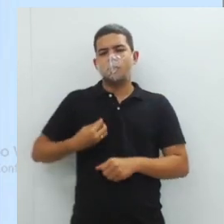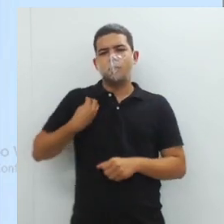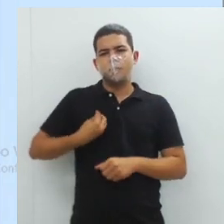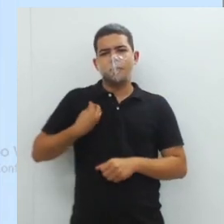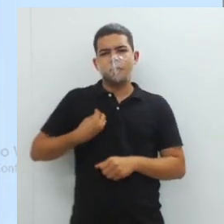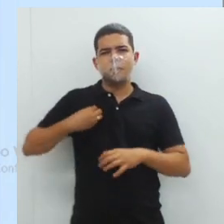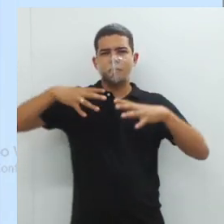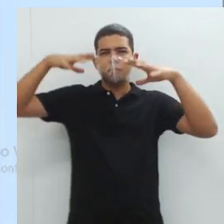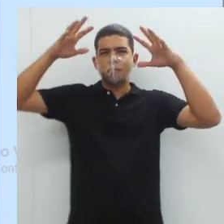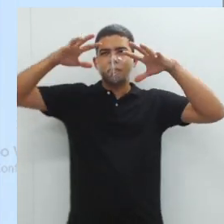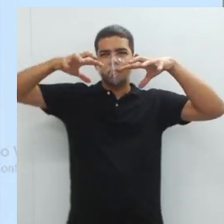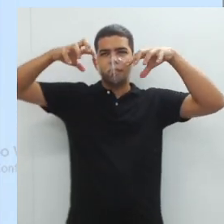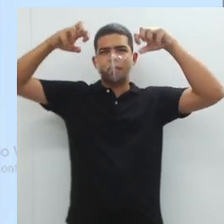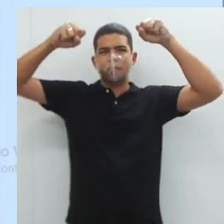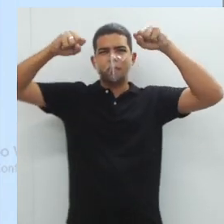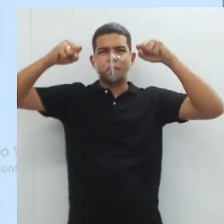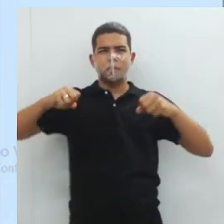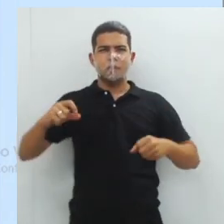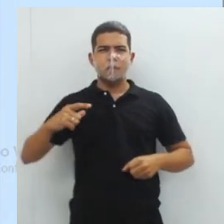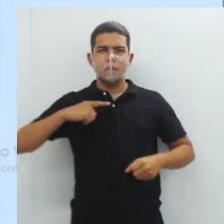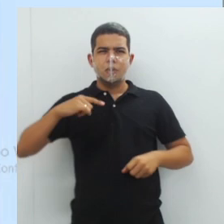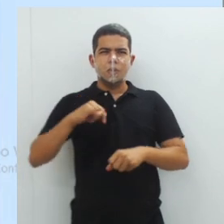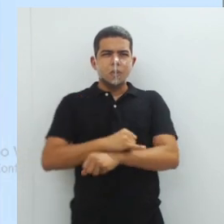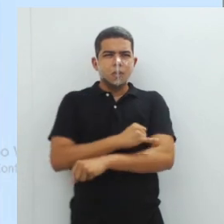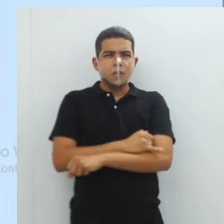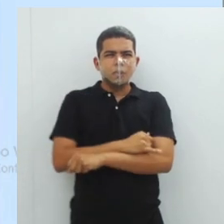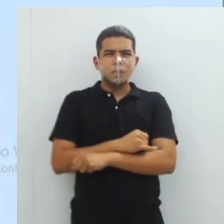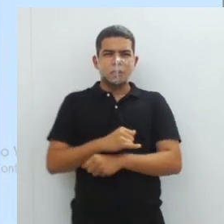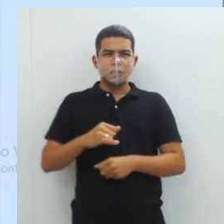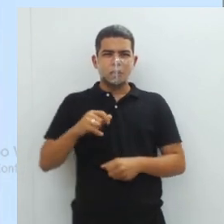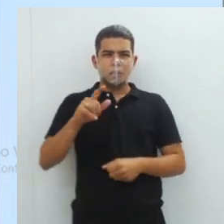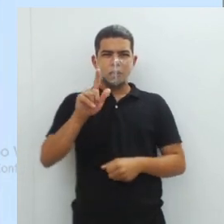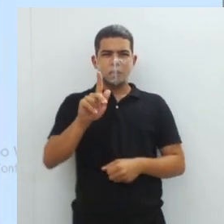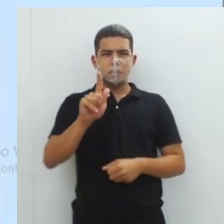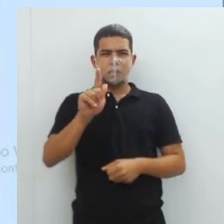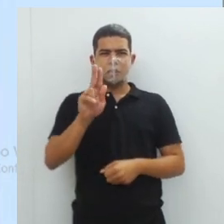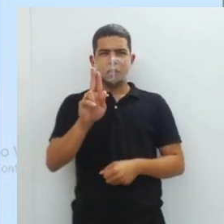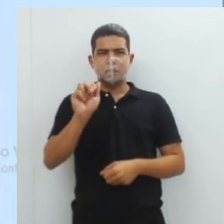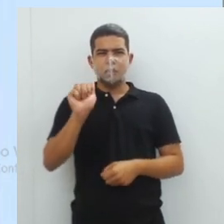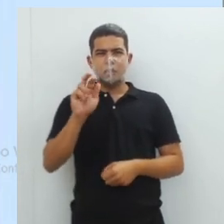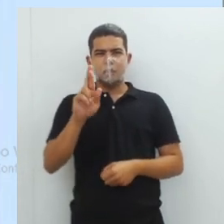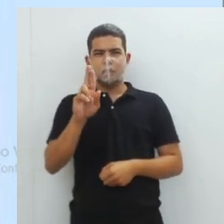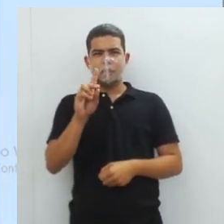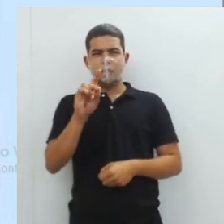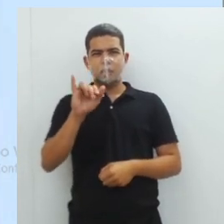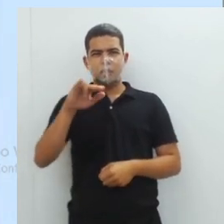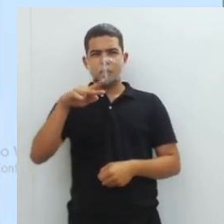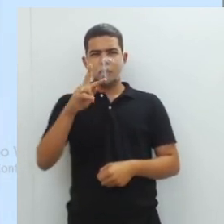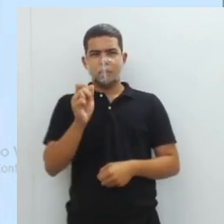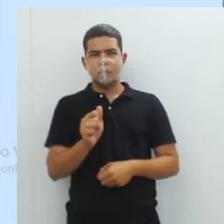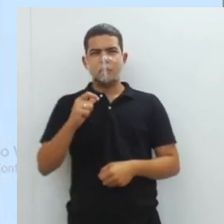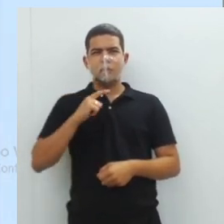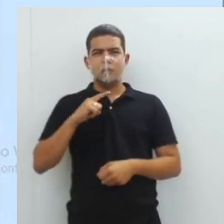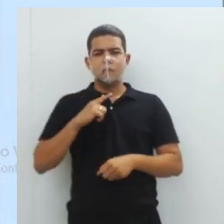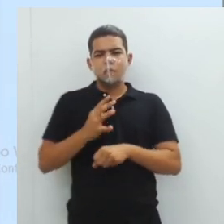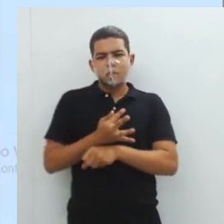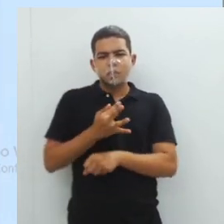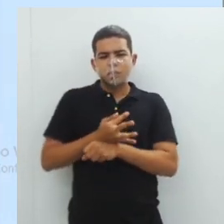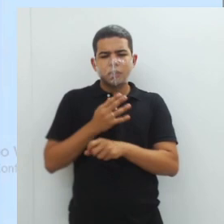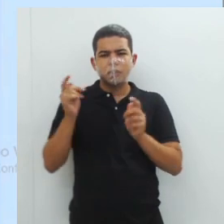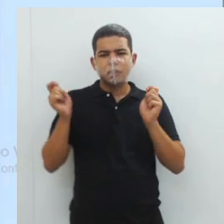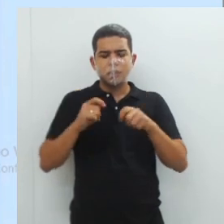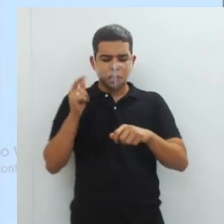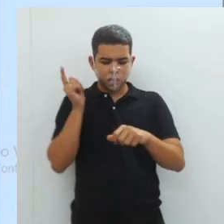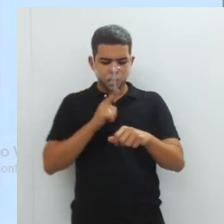guardinha, que ele consegue ter uma tolerância muito alta a temperaturas elevadas. E a gente ainda tem alguns sapos que